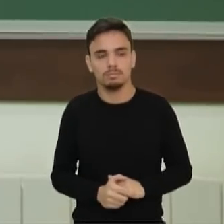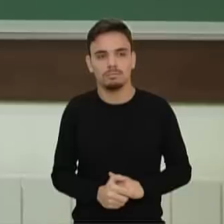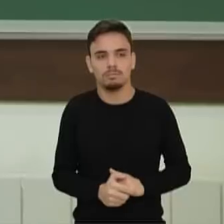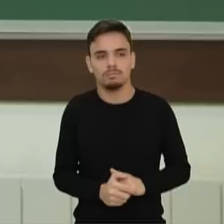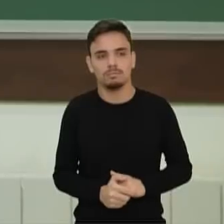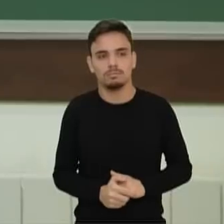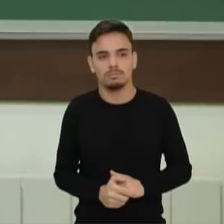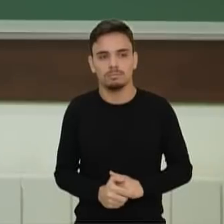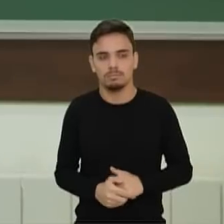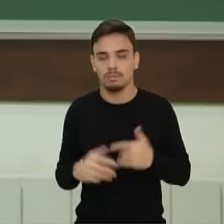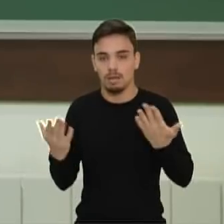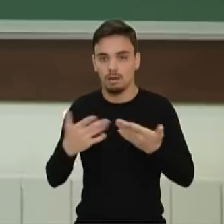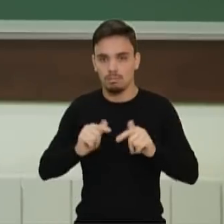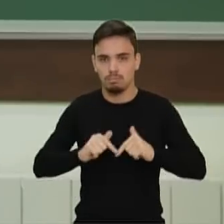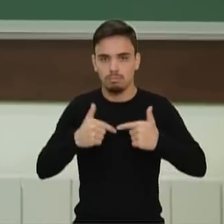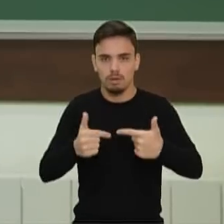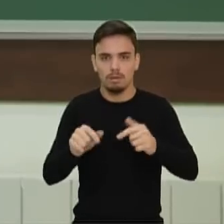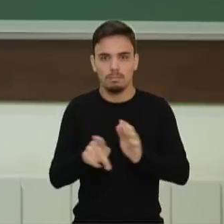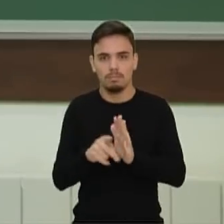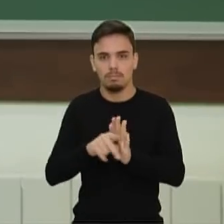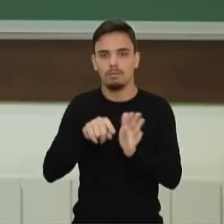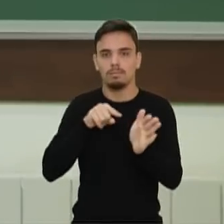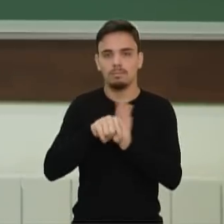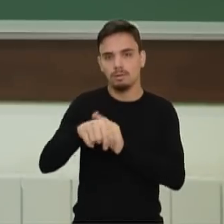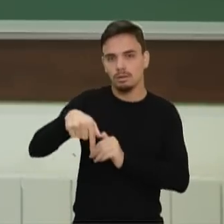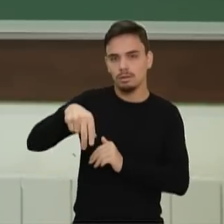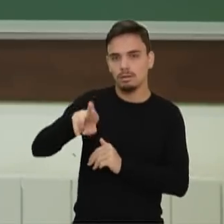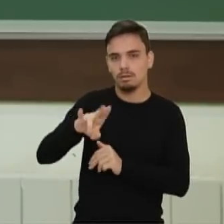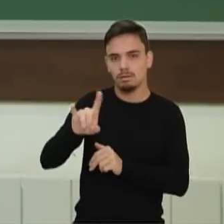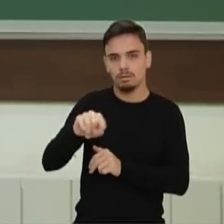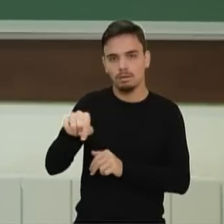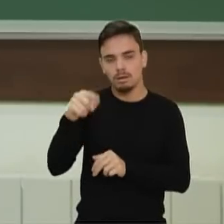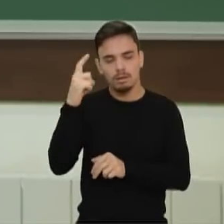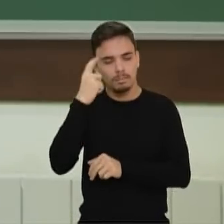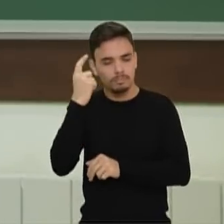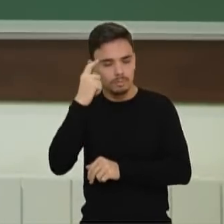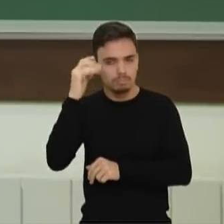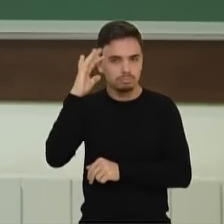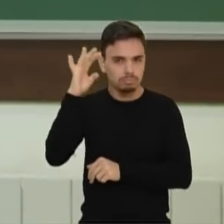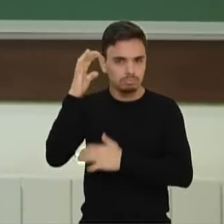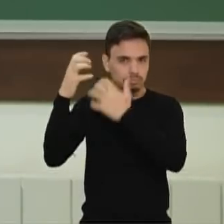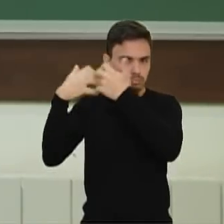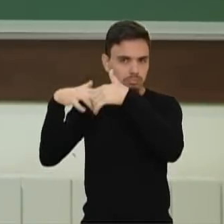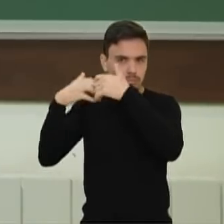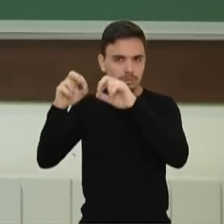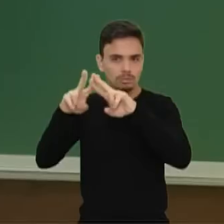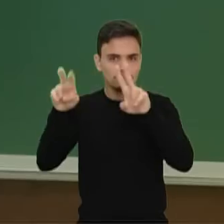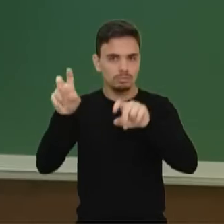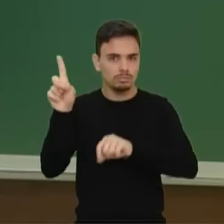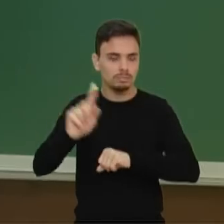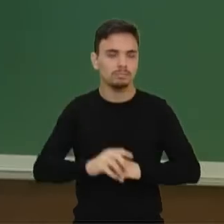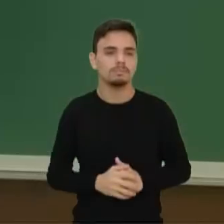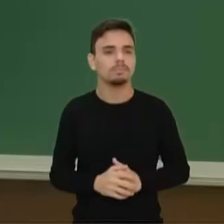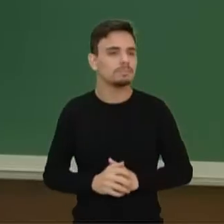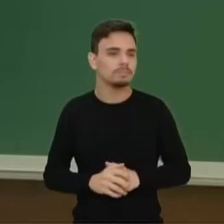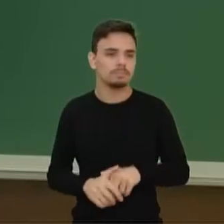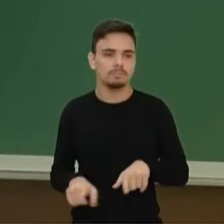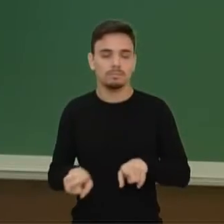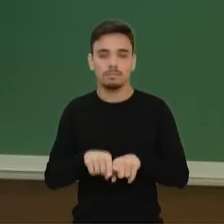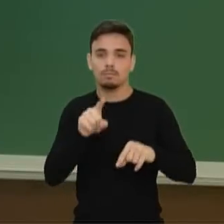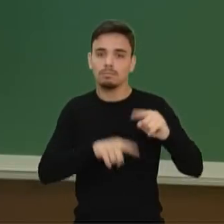Vamos lá trabalhar um pouquinho, então, um quiz? Vamos pensar, refletir sobre essa gramática? O